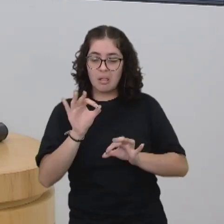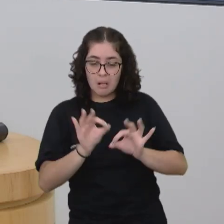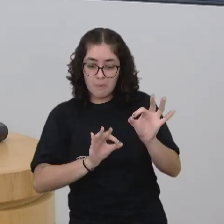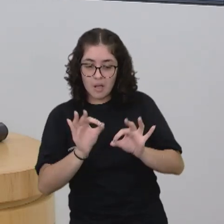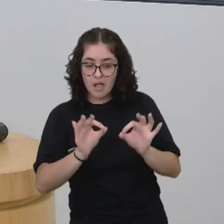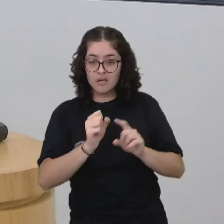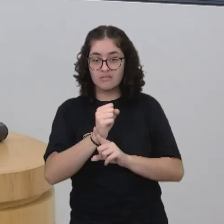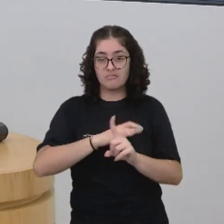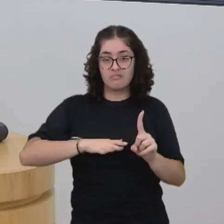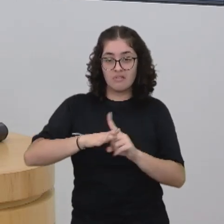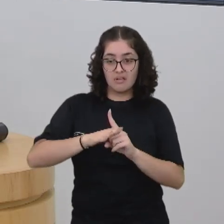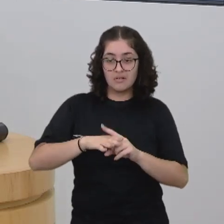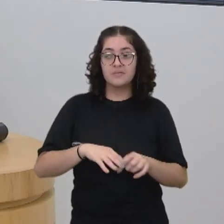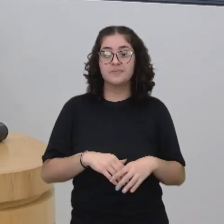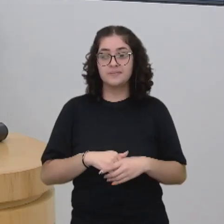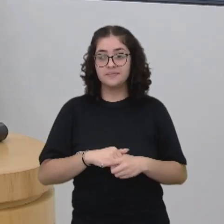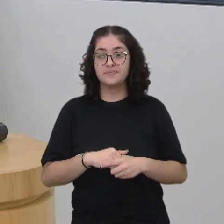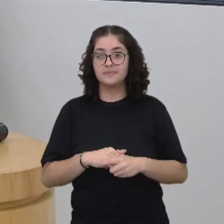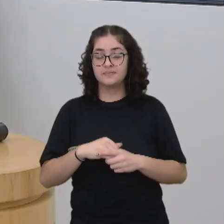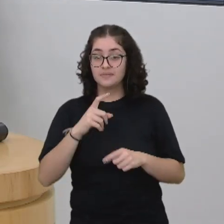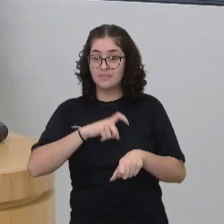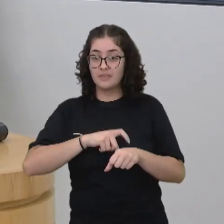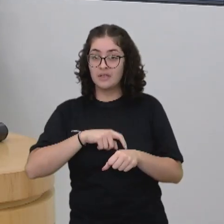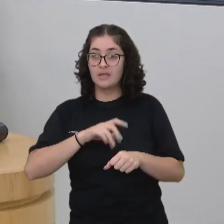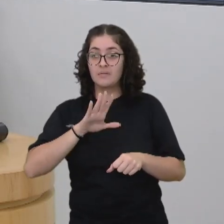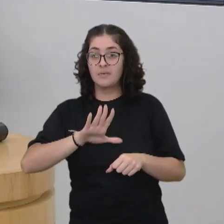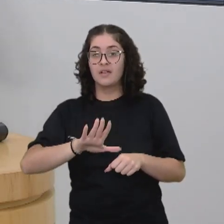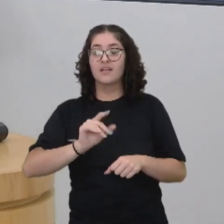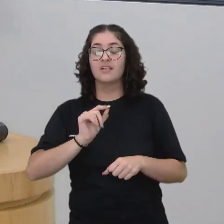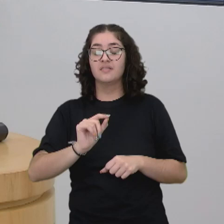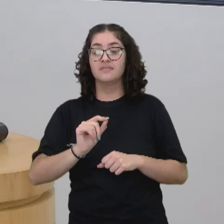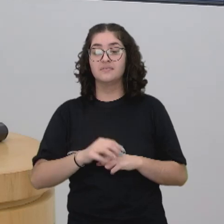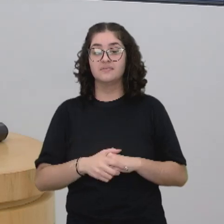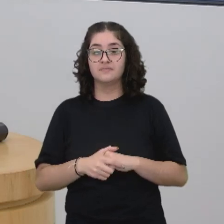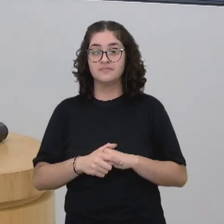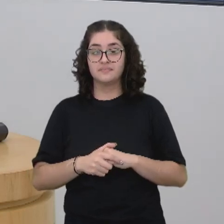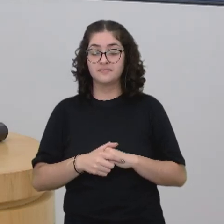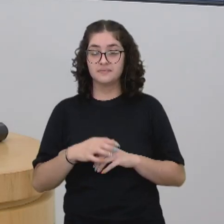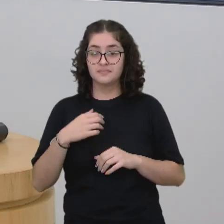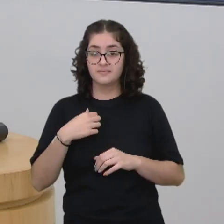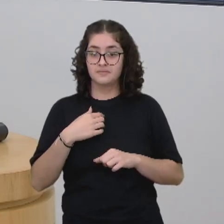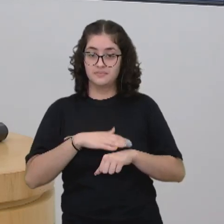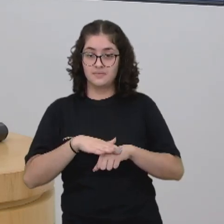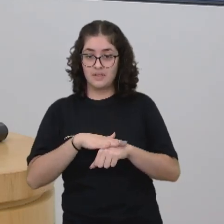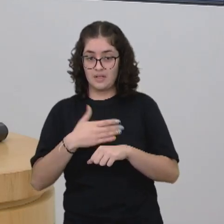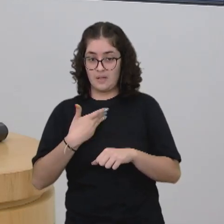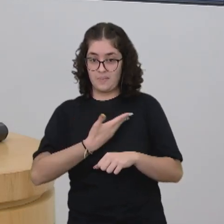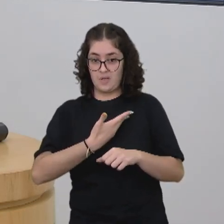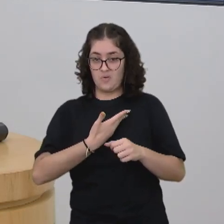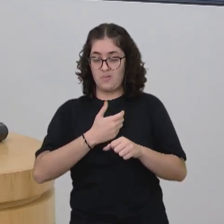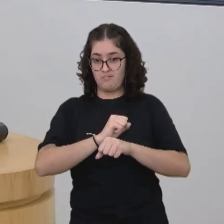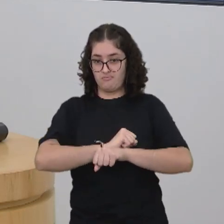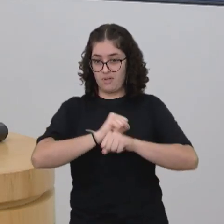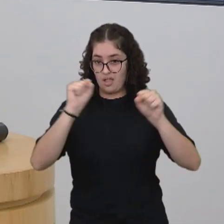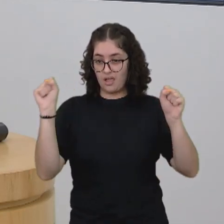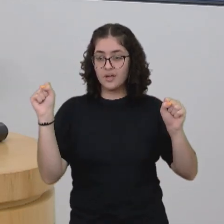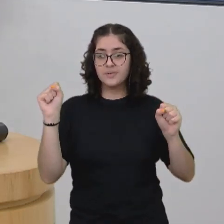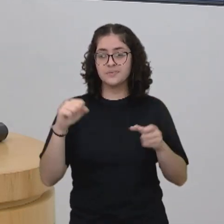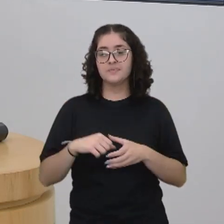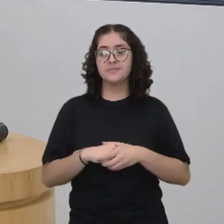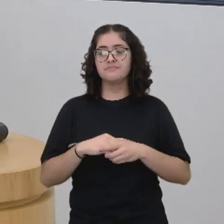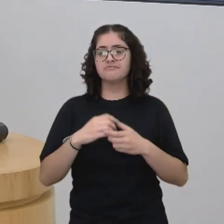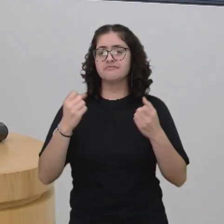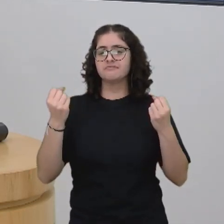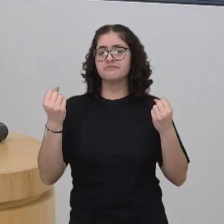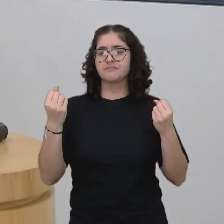completa. Desculpa, eu já passei do tempo, mas eu juro que é a última coisa. Eu tava conversando com um amigo meu hoje de manhã e a gente